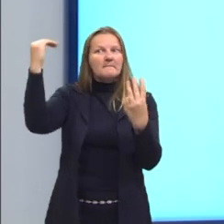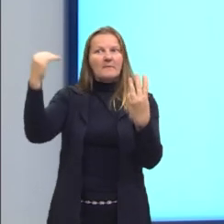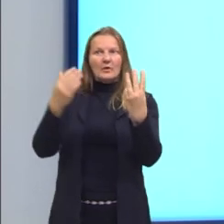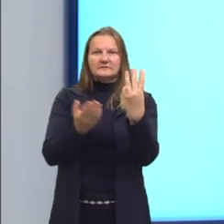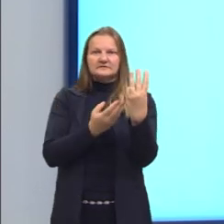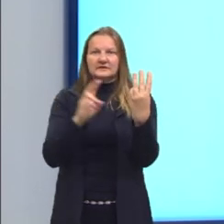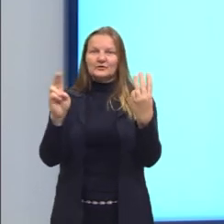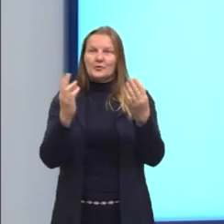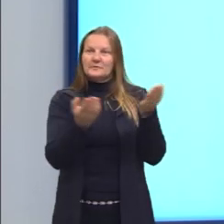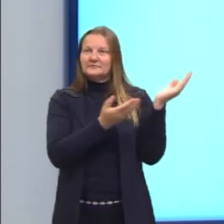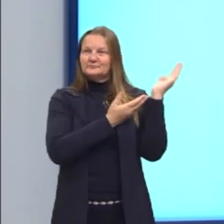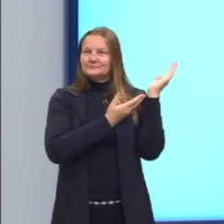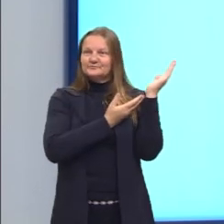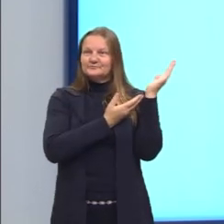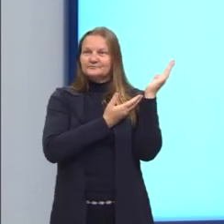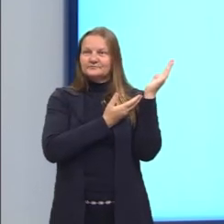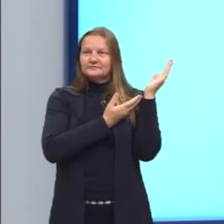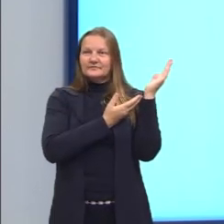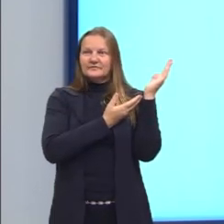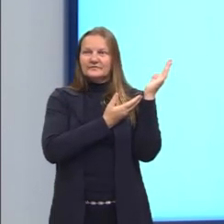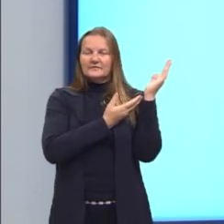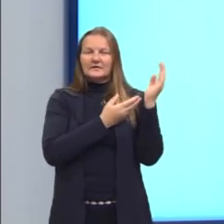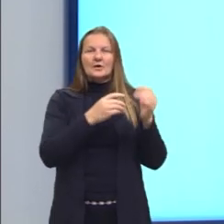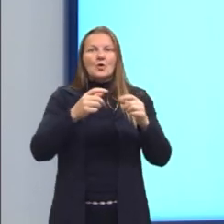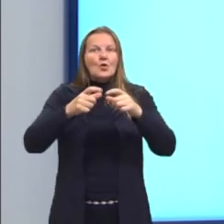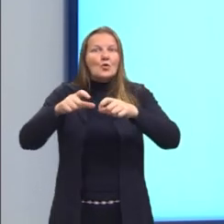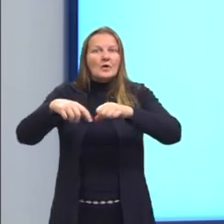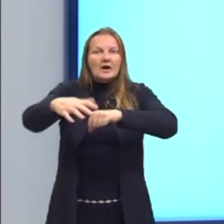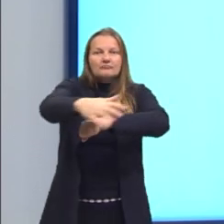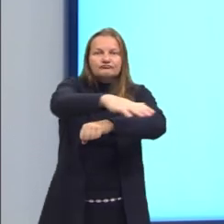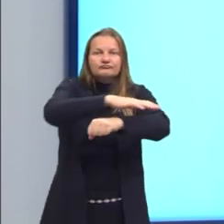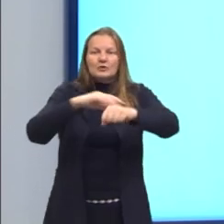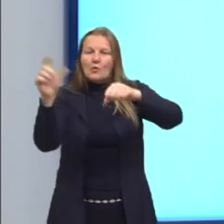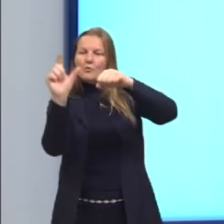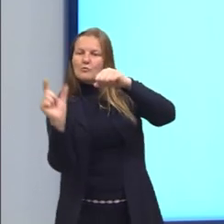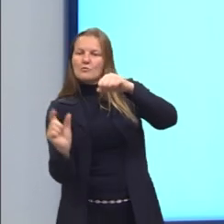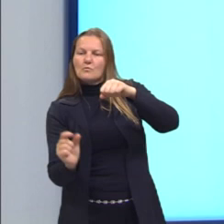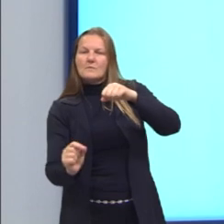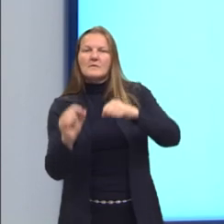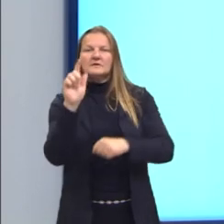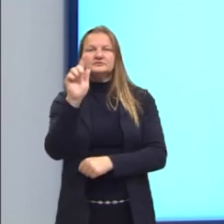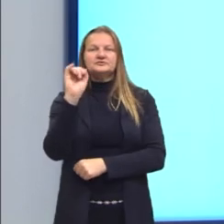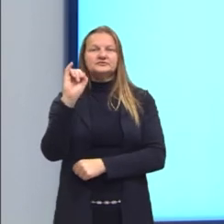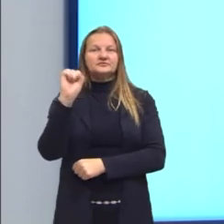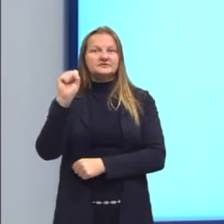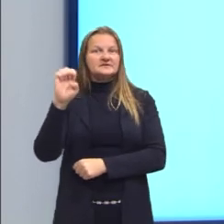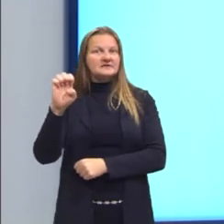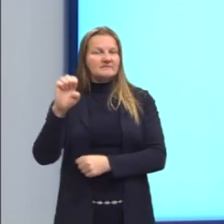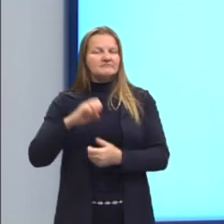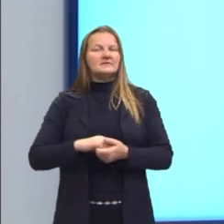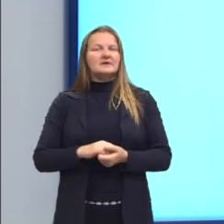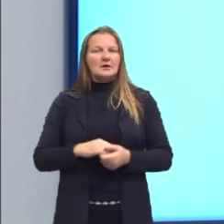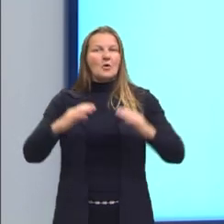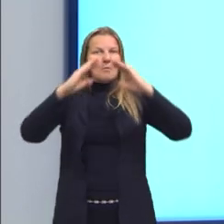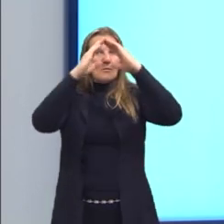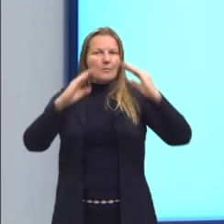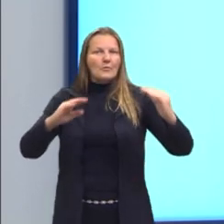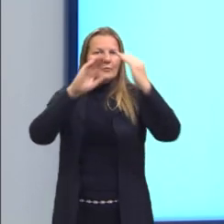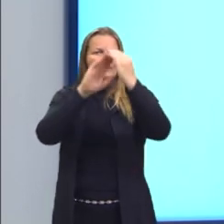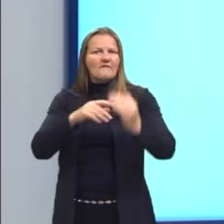e miquerinos na península de Gizé então também conhecidas como as Pirâmides de Gizé